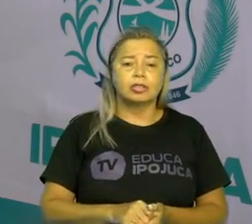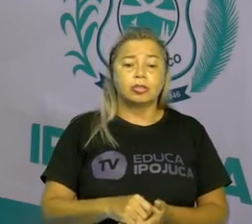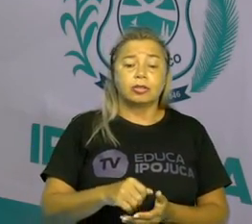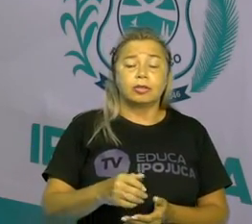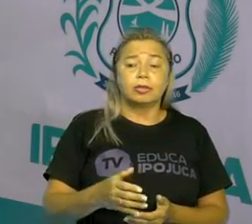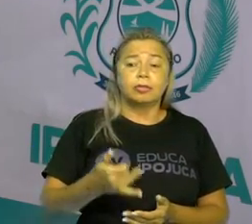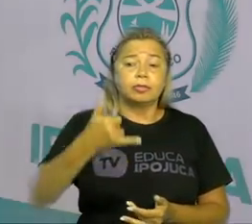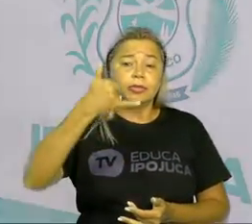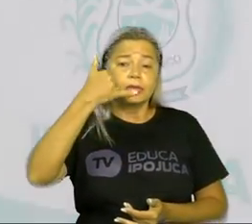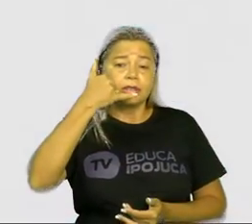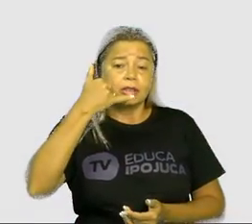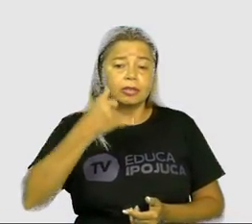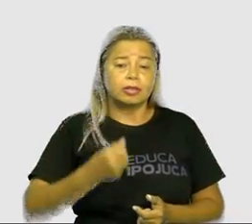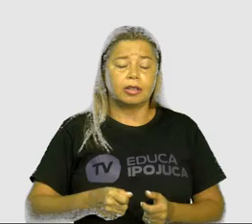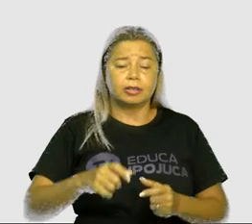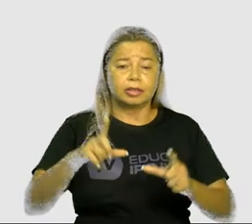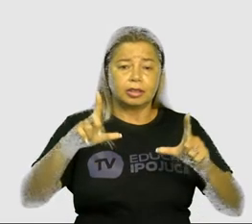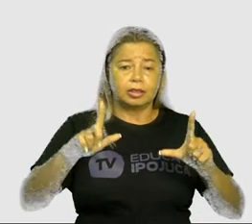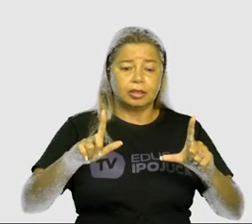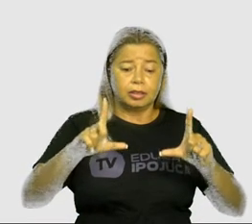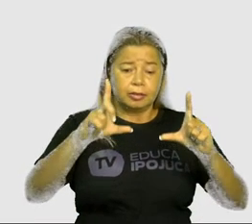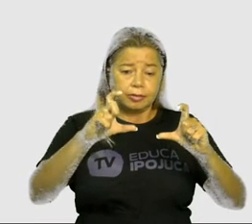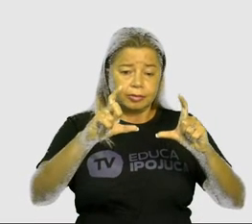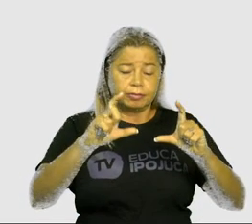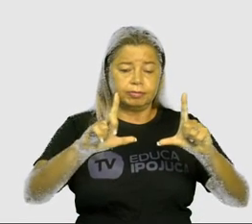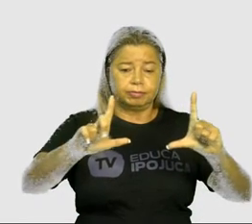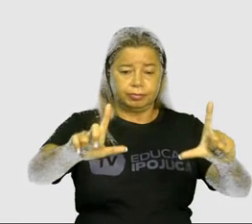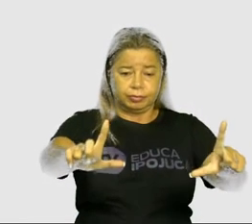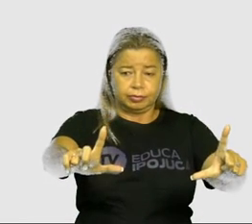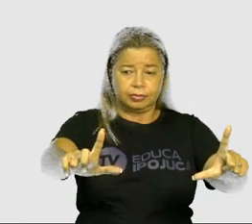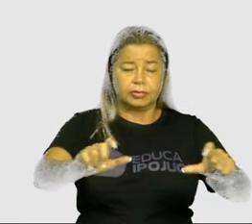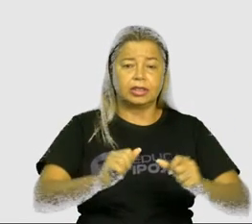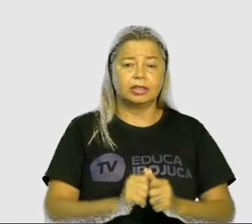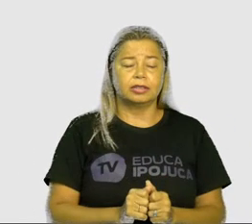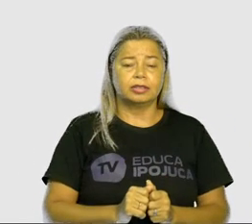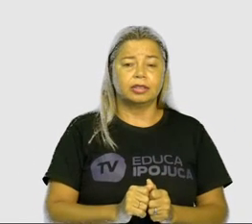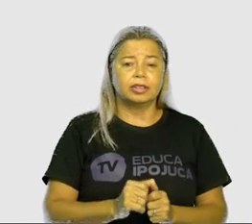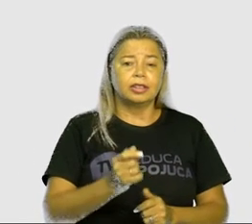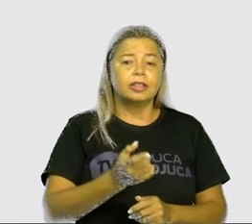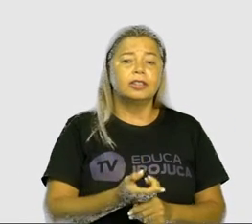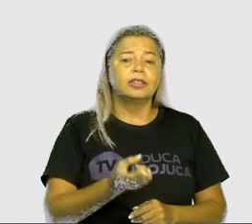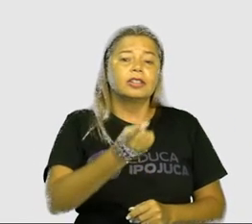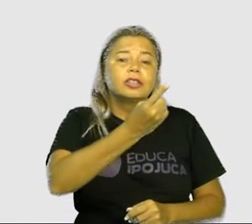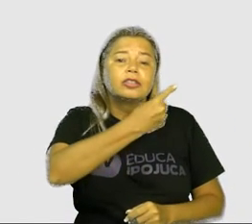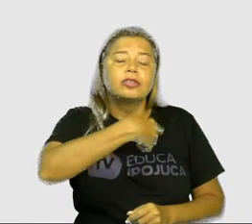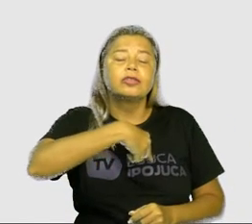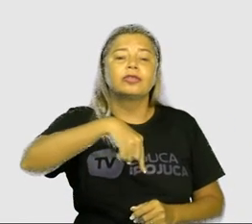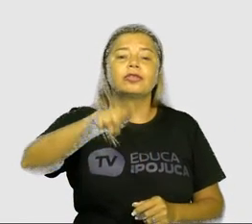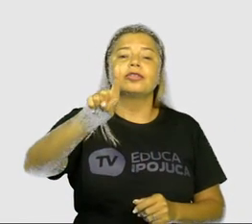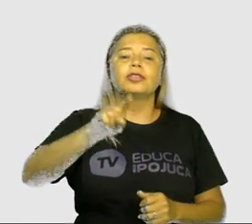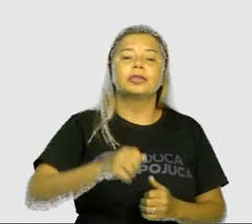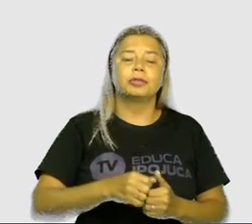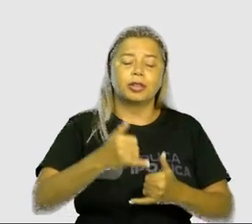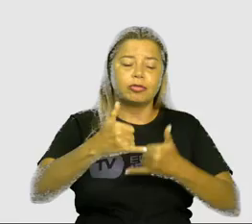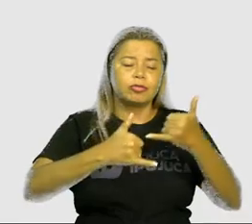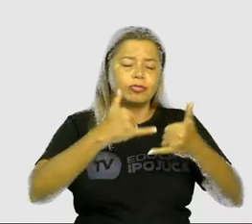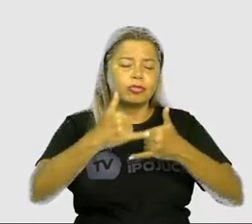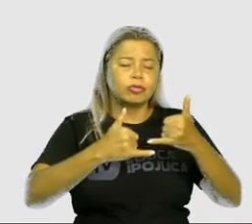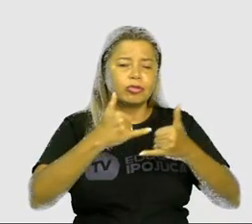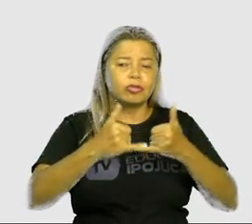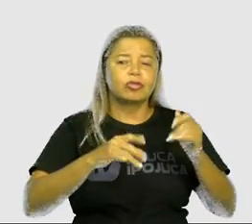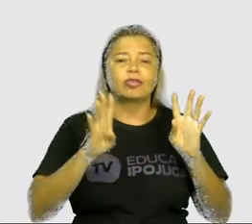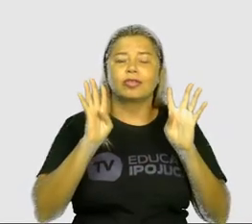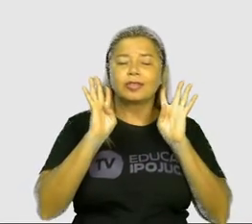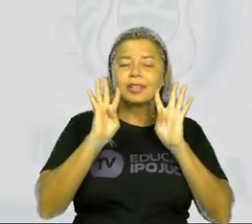celular, apontar aqui para a tela da TV e vocês vão ser direcionados para um game bem legal